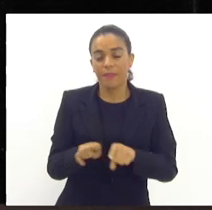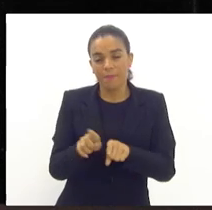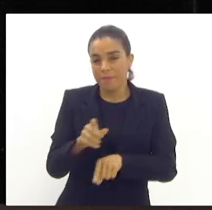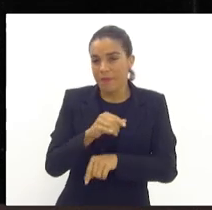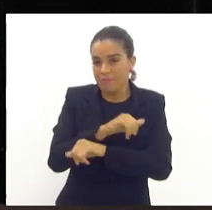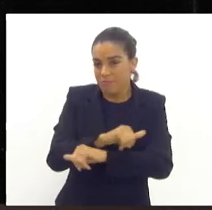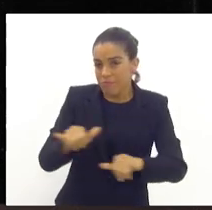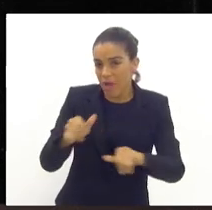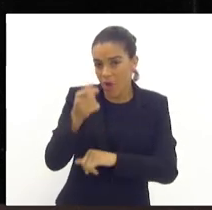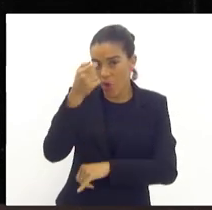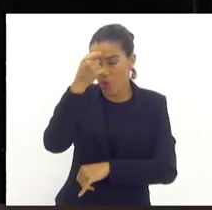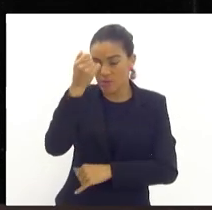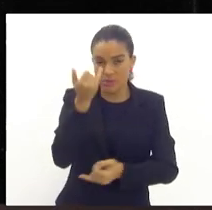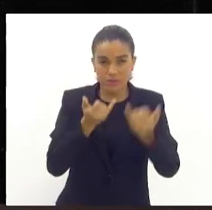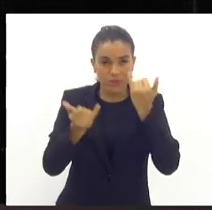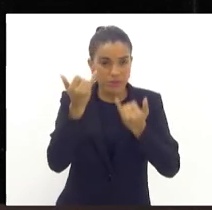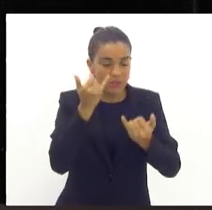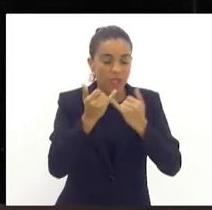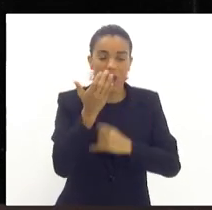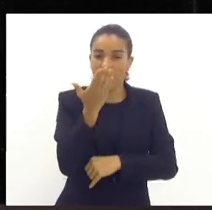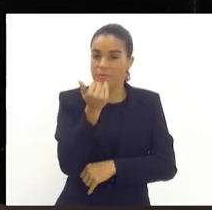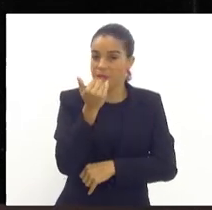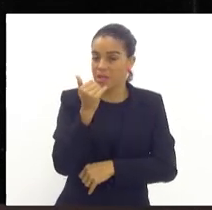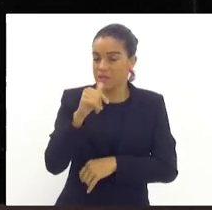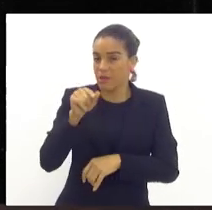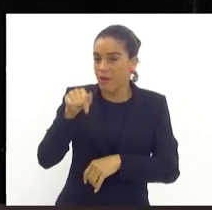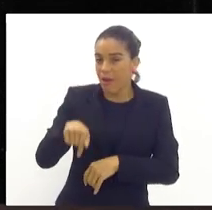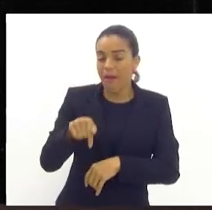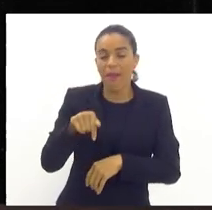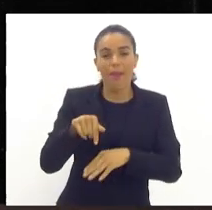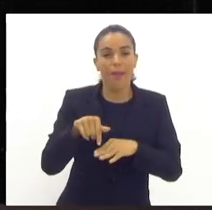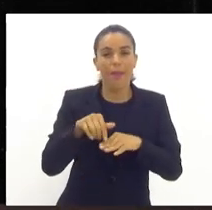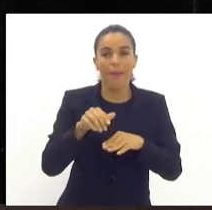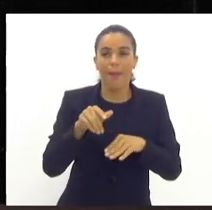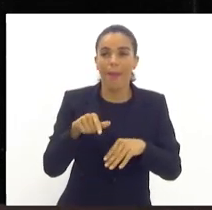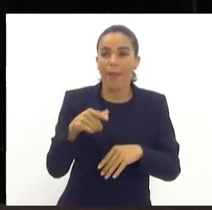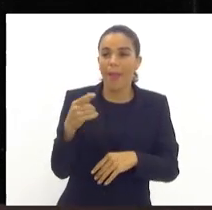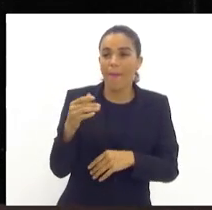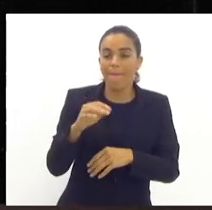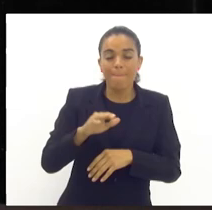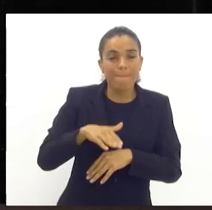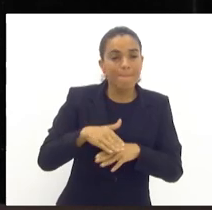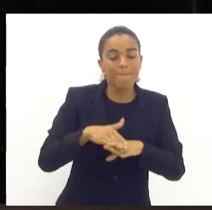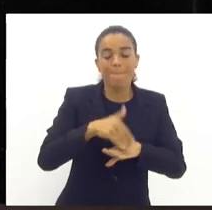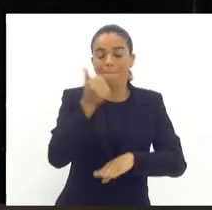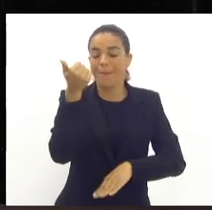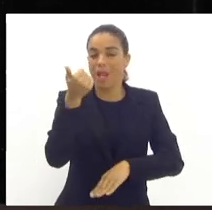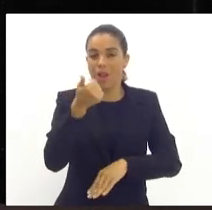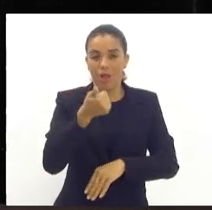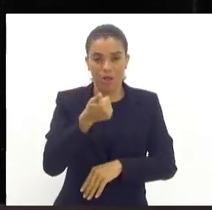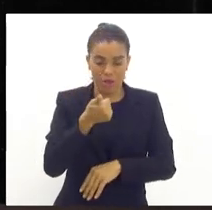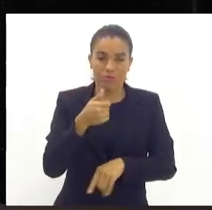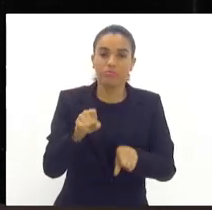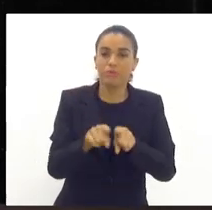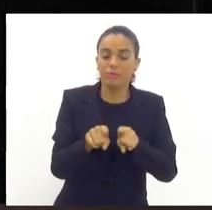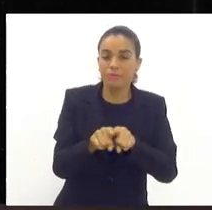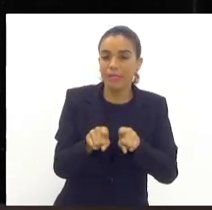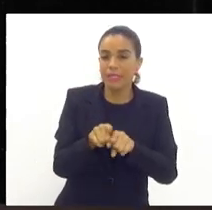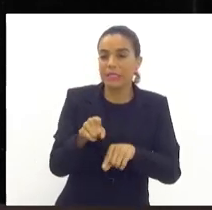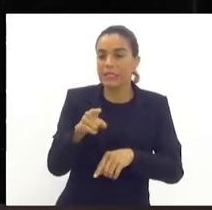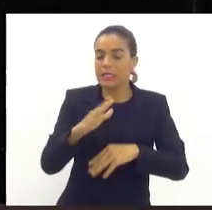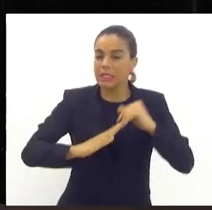Conscientizar sobre o fato que a alimentação é mais do que simples ingestão de nutrientes. Mostrar que as